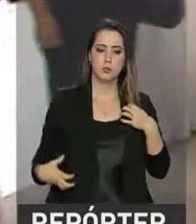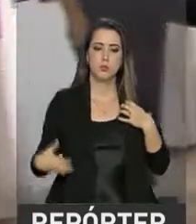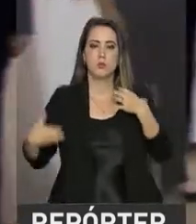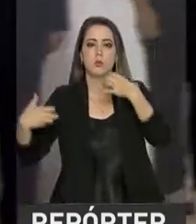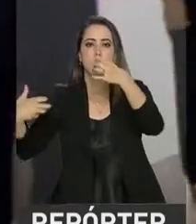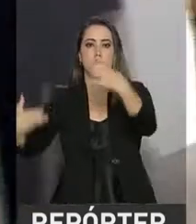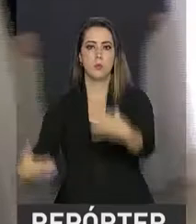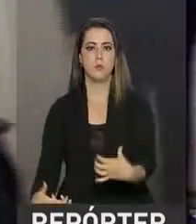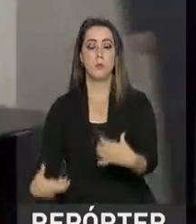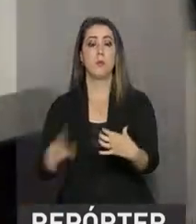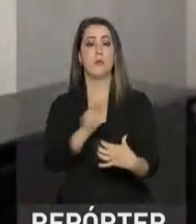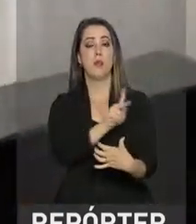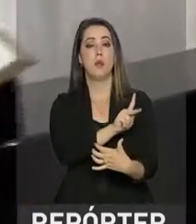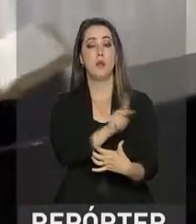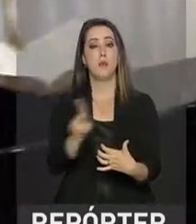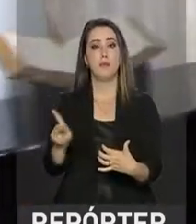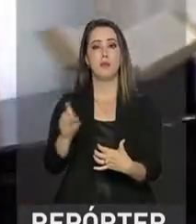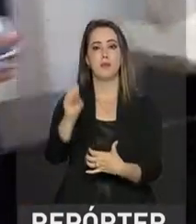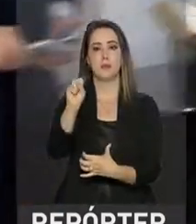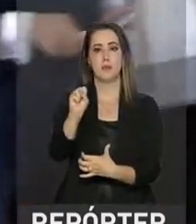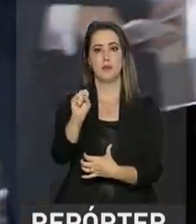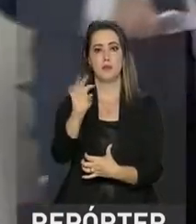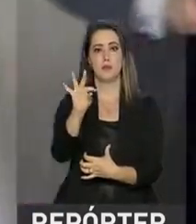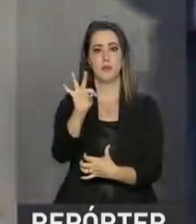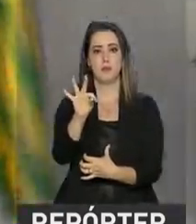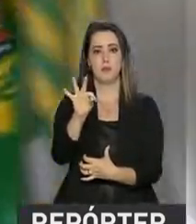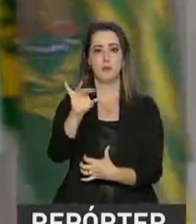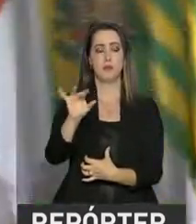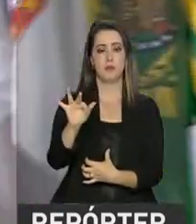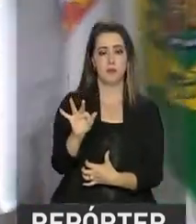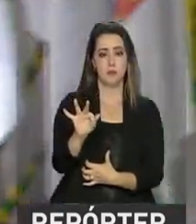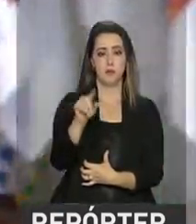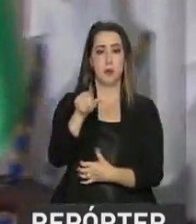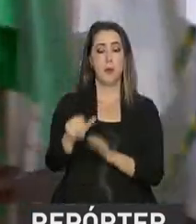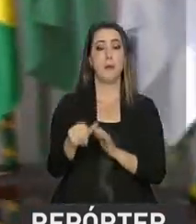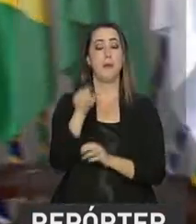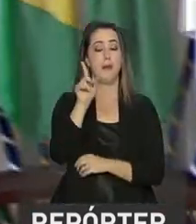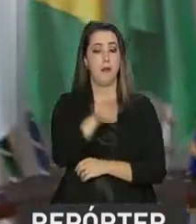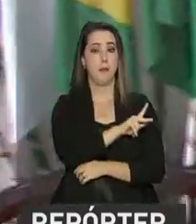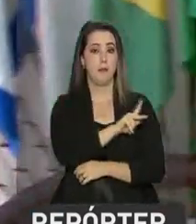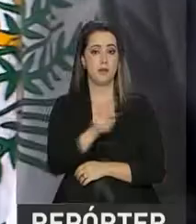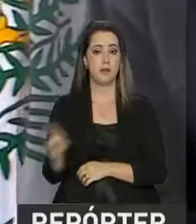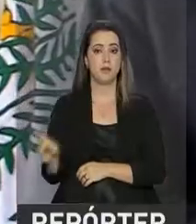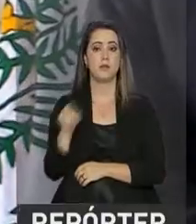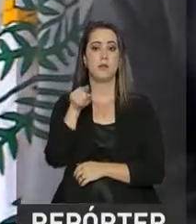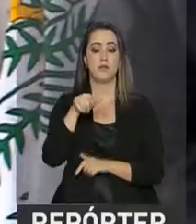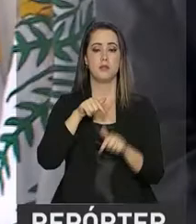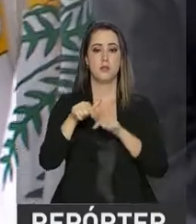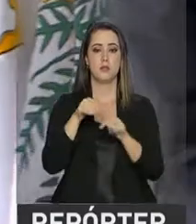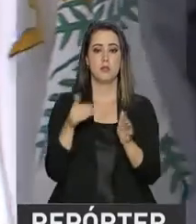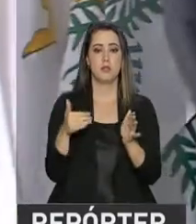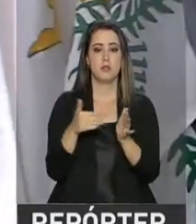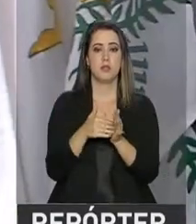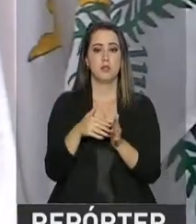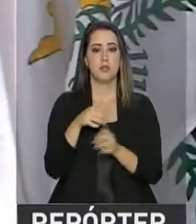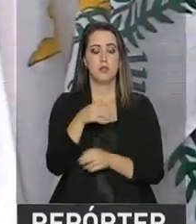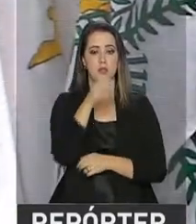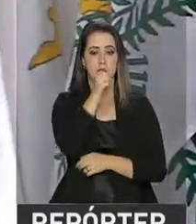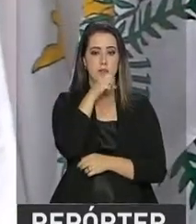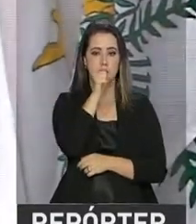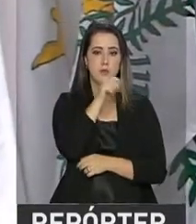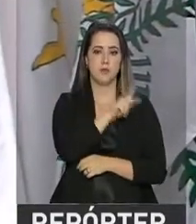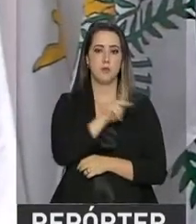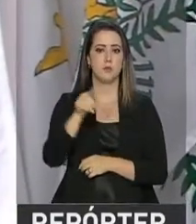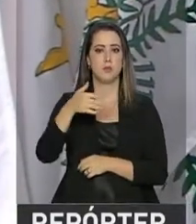Carmen Lúcia, presidente do Supremo Tribunal Federal. Ela será a presidente da República em exercício até este sábado, quando